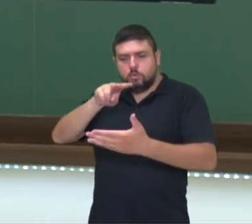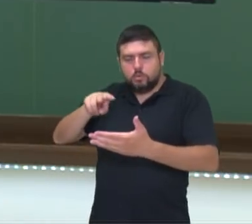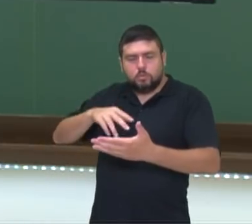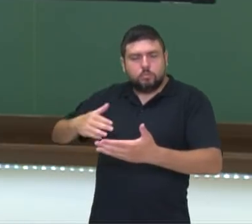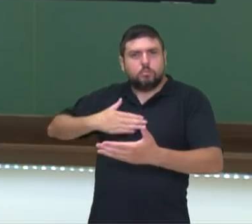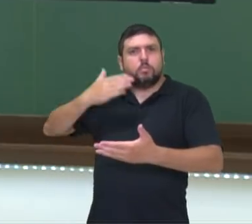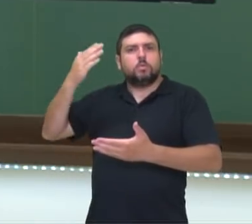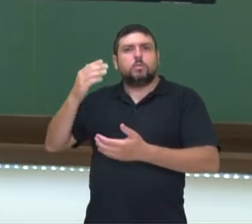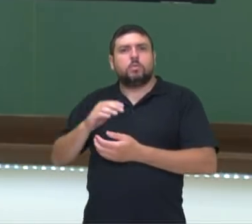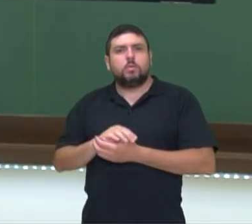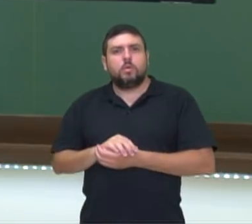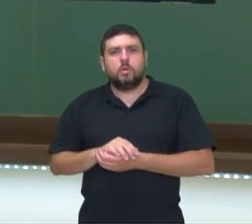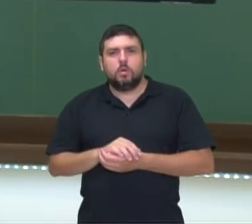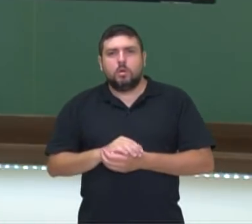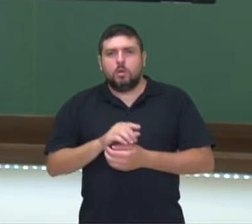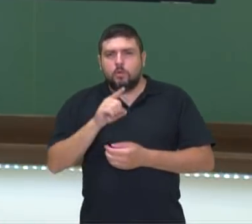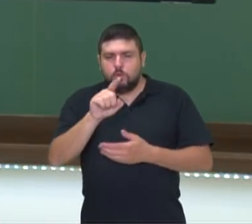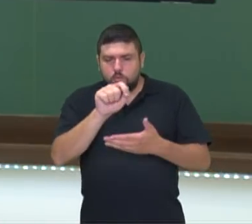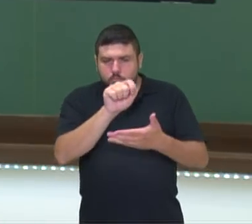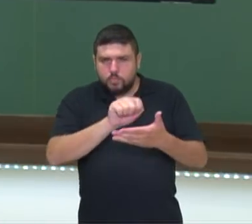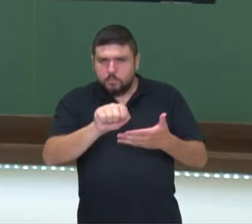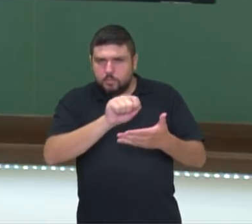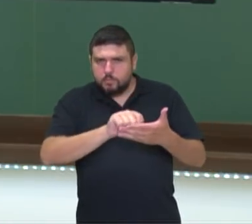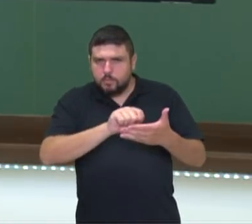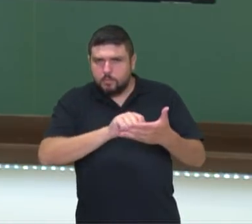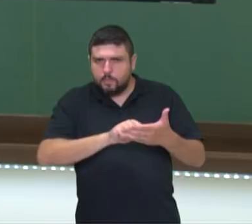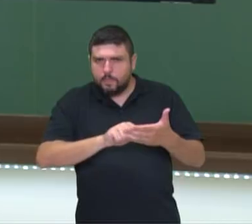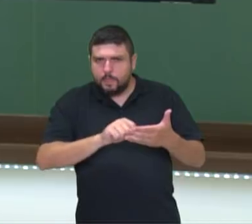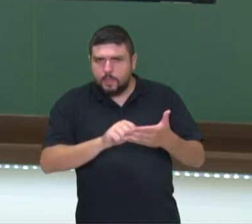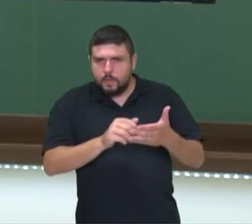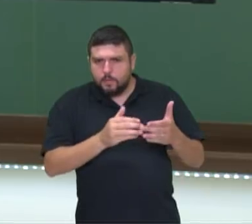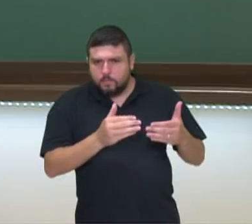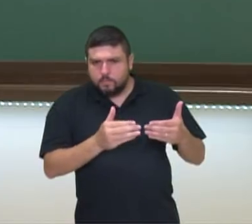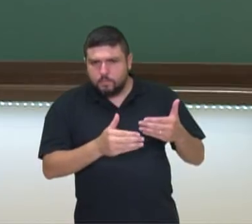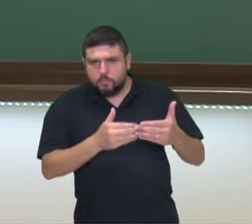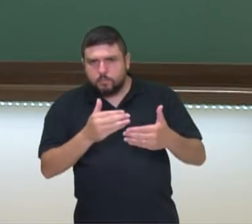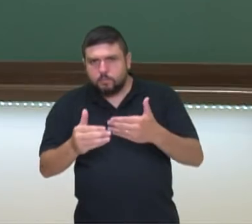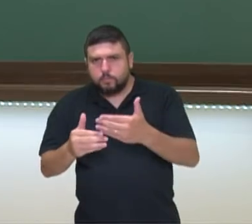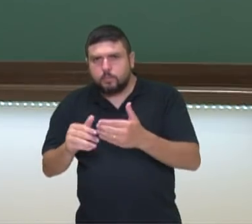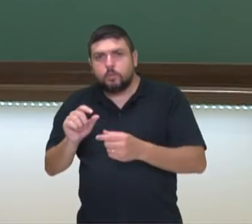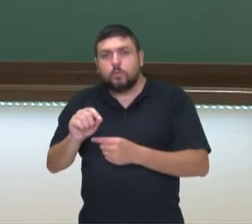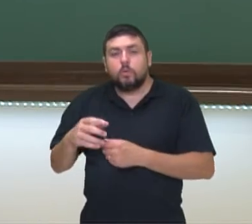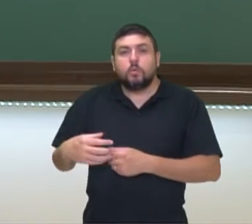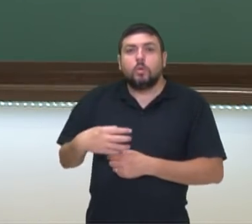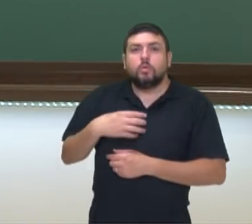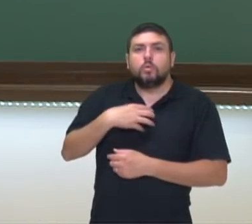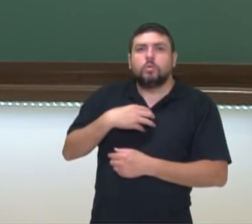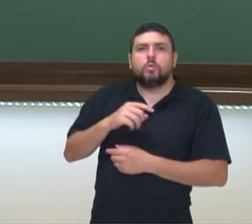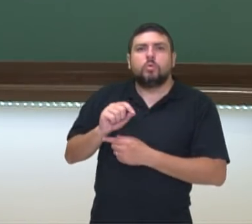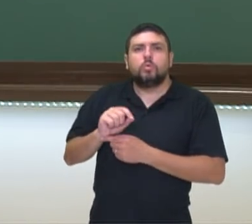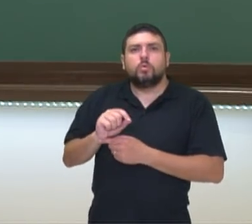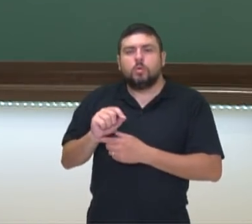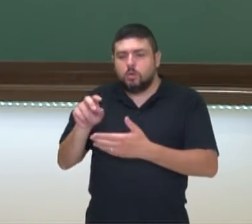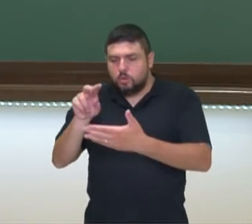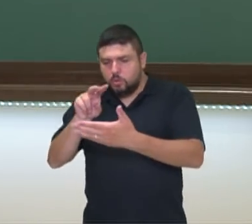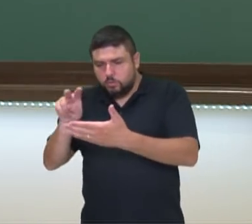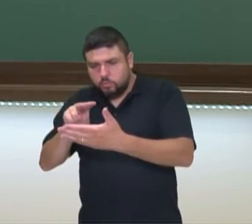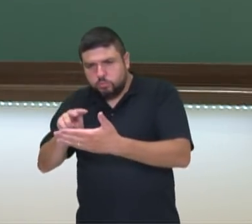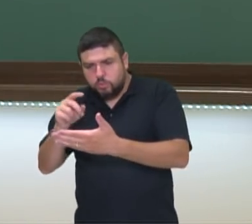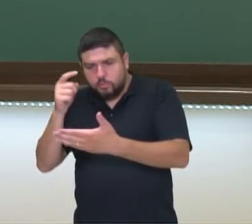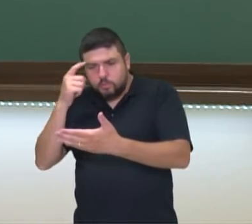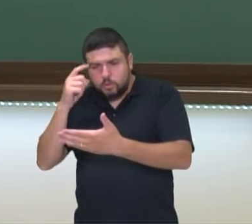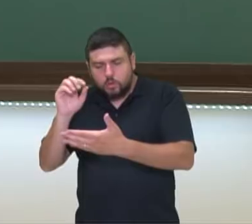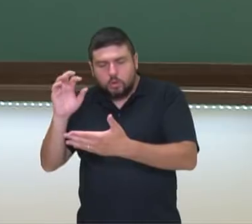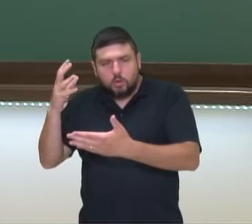deve conduzir o seu desenvolvimento, o seu conflito e o seu clímax de um modo que o leitor pense que vai acontecer algo.